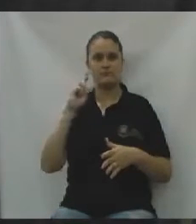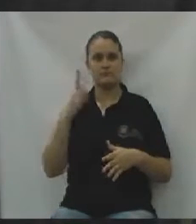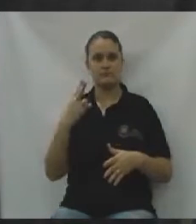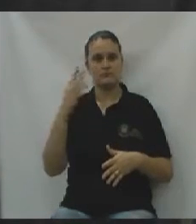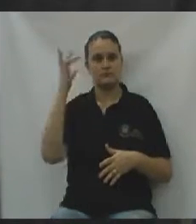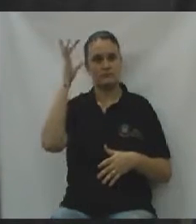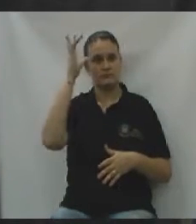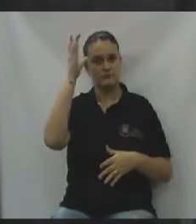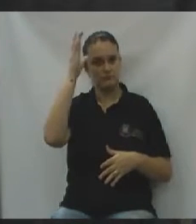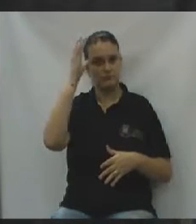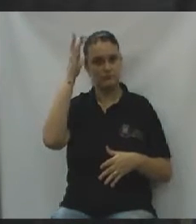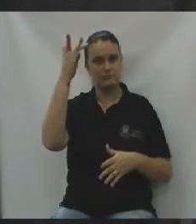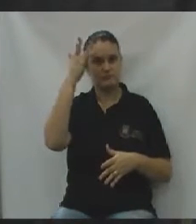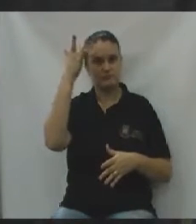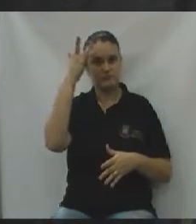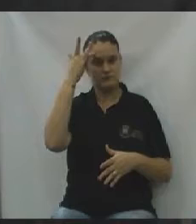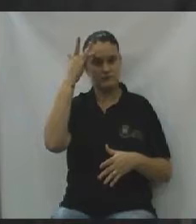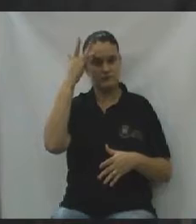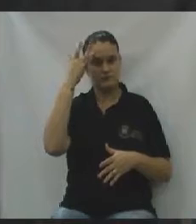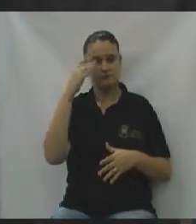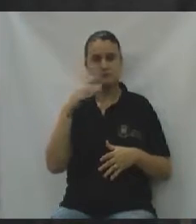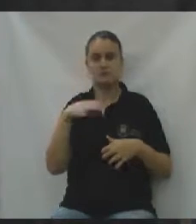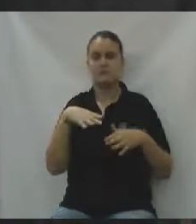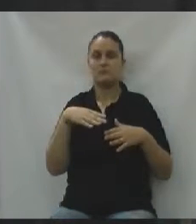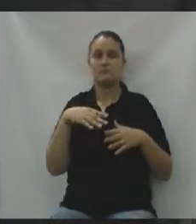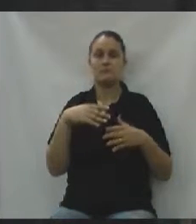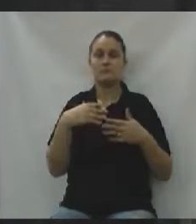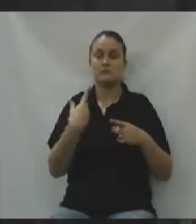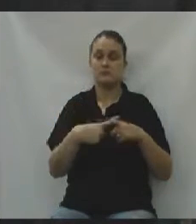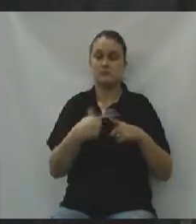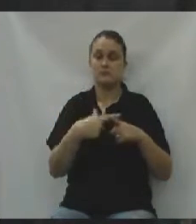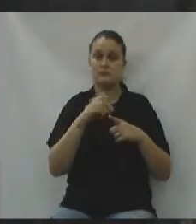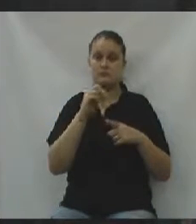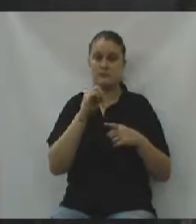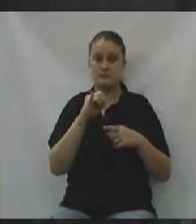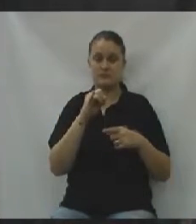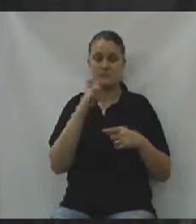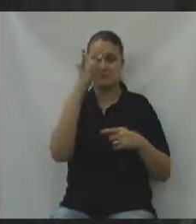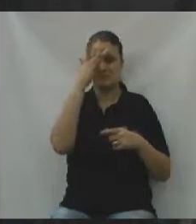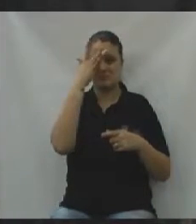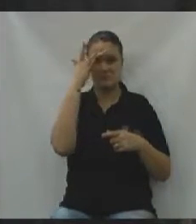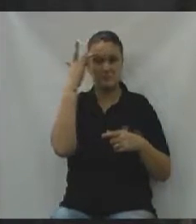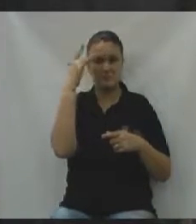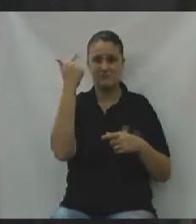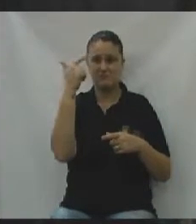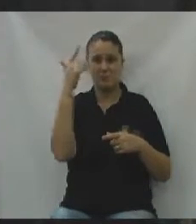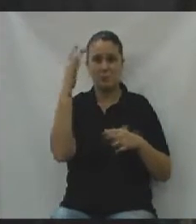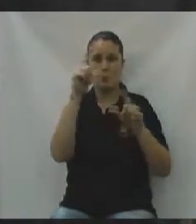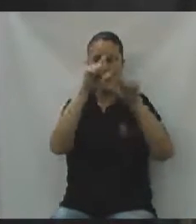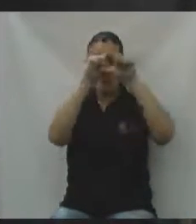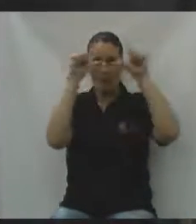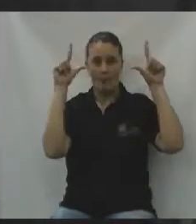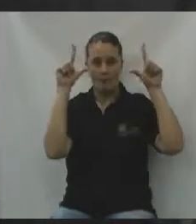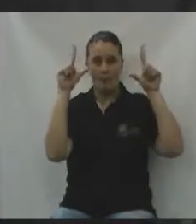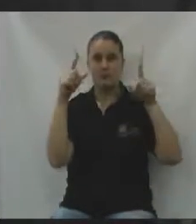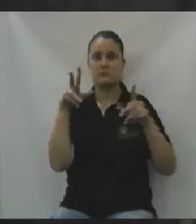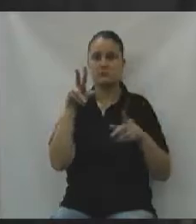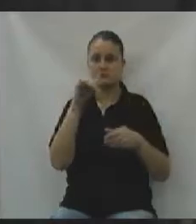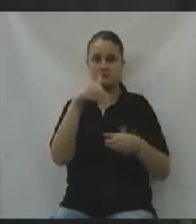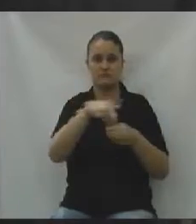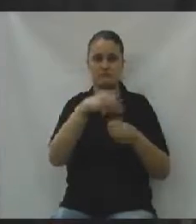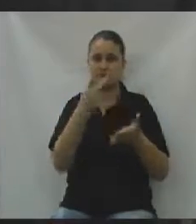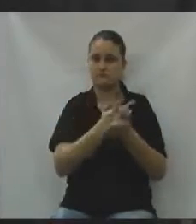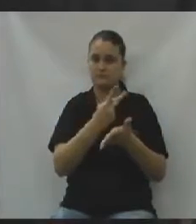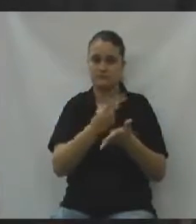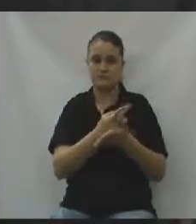consciente. Independente da posição. Porque, caso contrário, nós seremos aí a reboque para o voto. E não